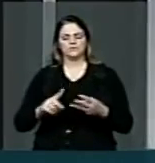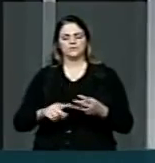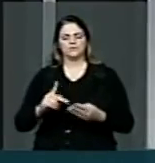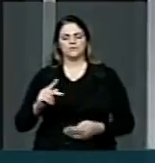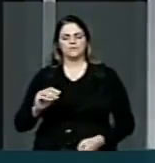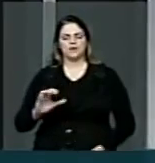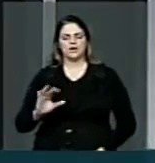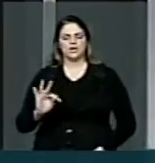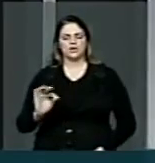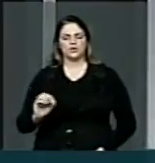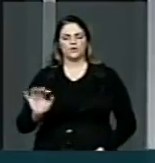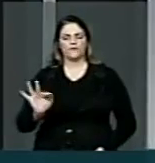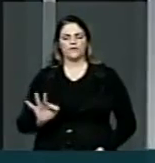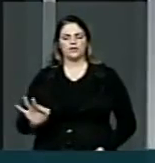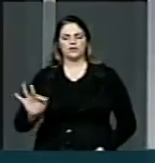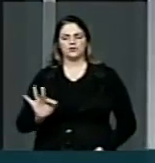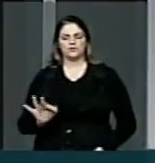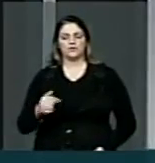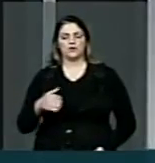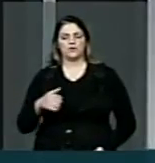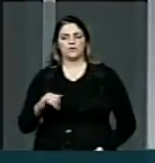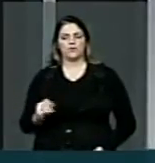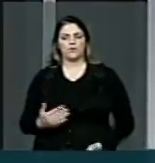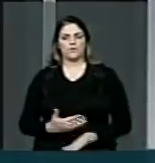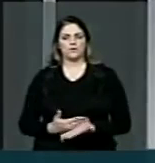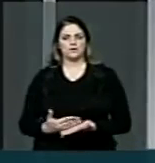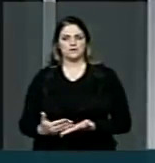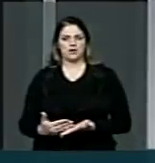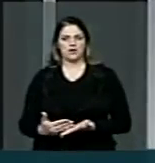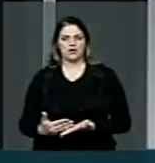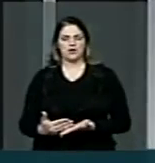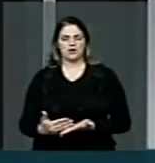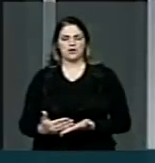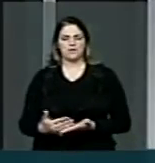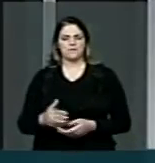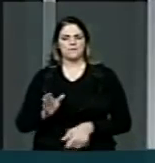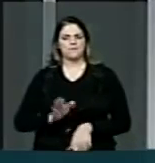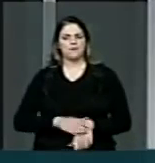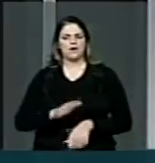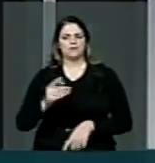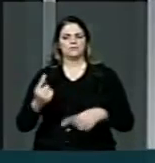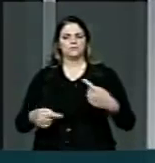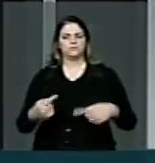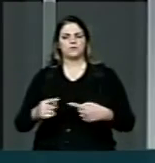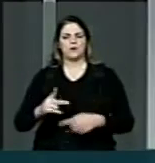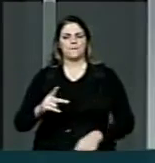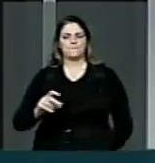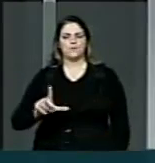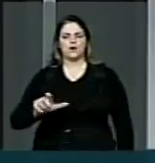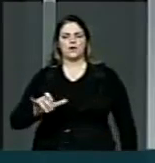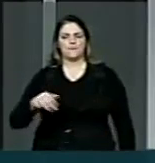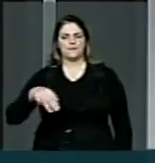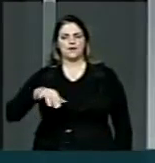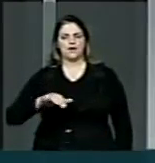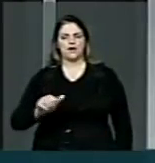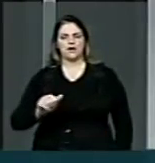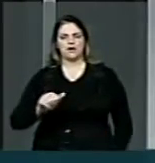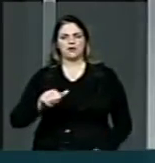Federativo. Começarei pela reforma mais polêmica, que é a reforma eleitoral.